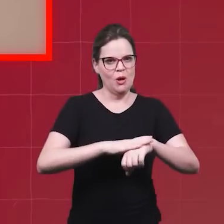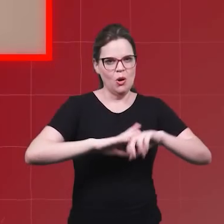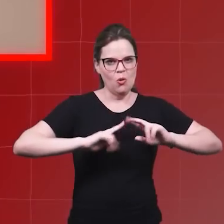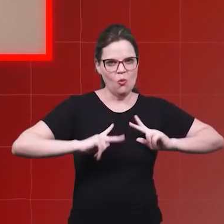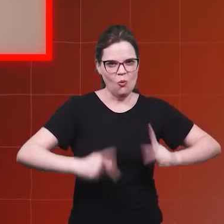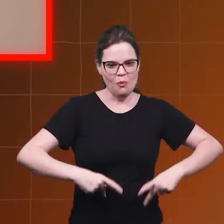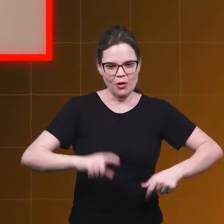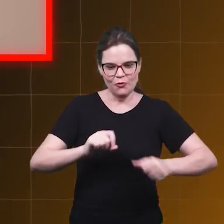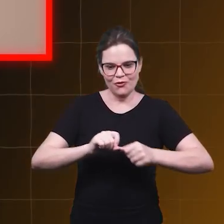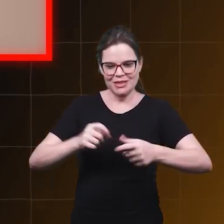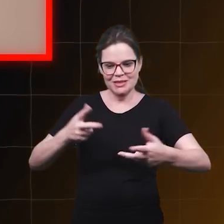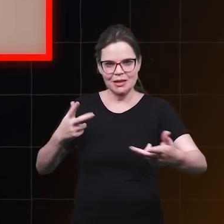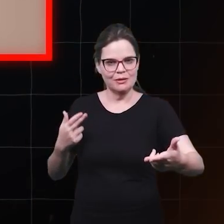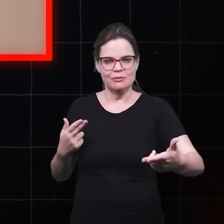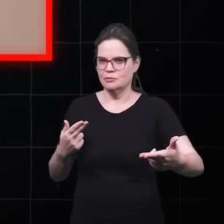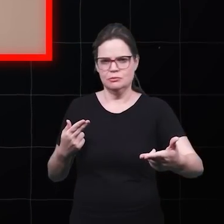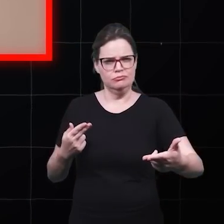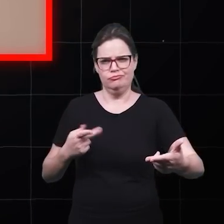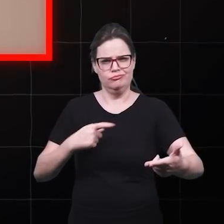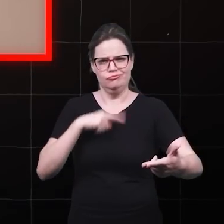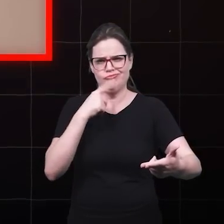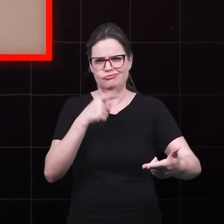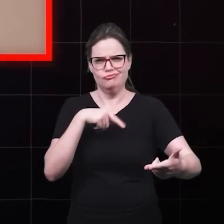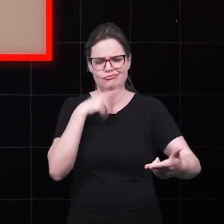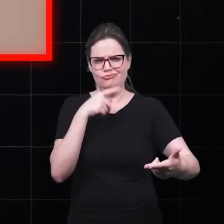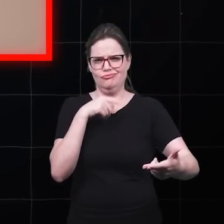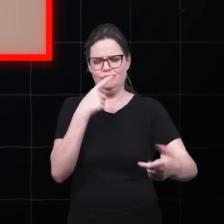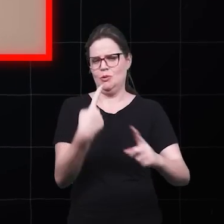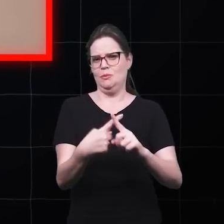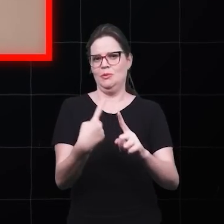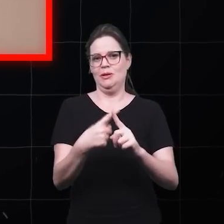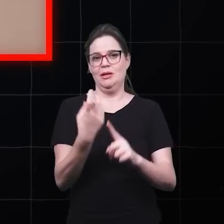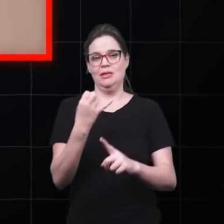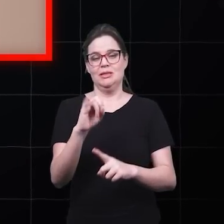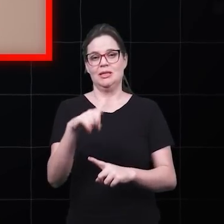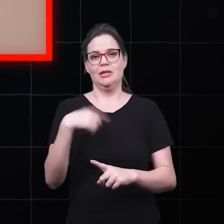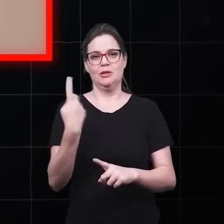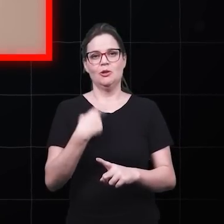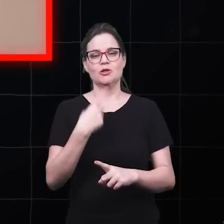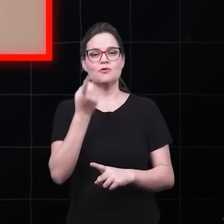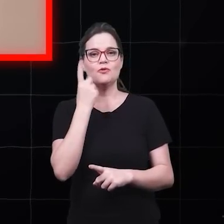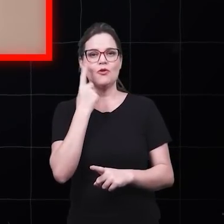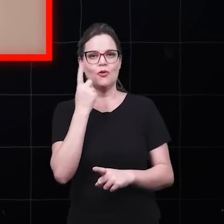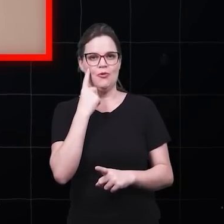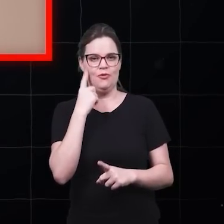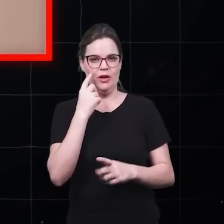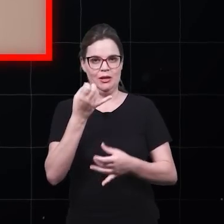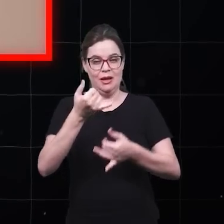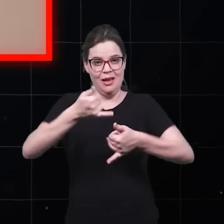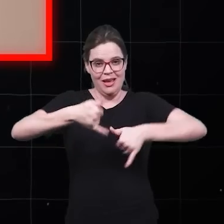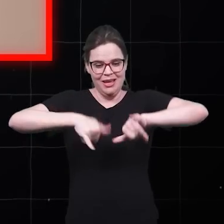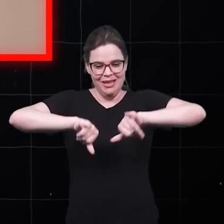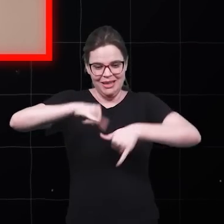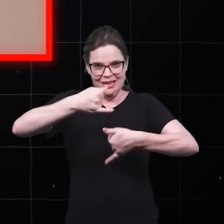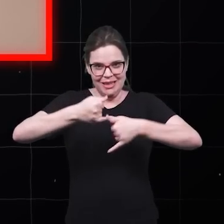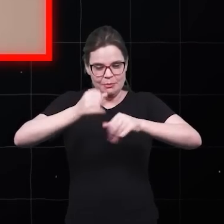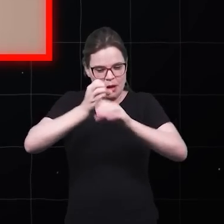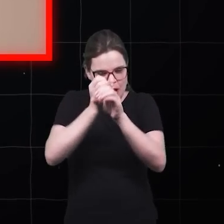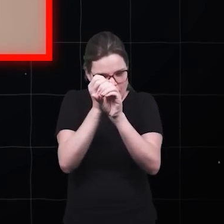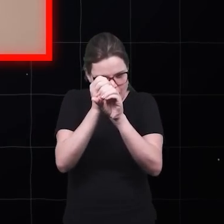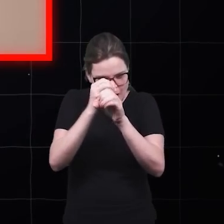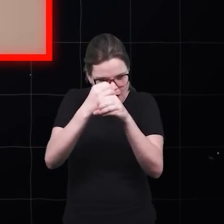de Jesus que ninguém poderia fazer. Porque quando nós pegamos a composição química da água, quando nós